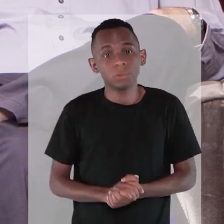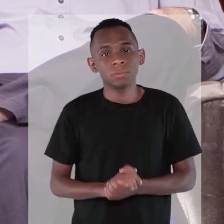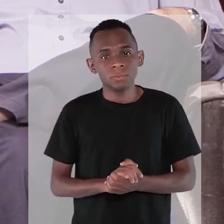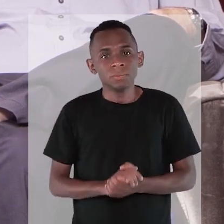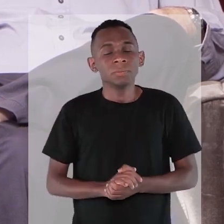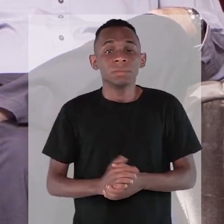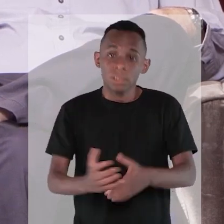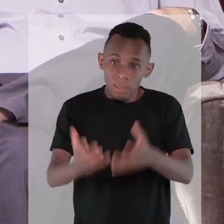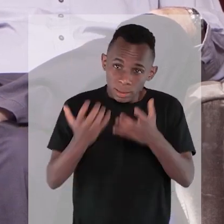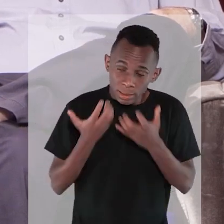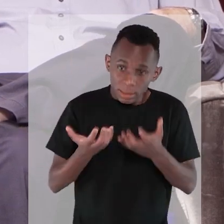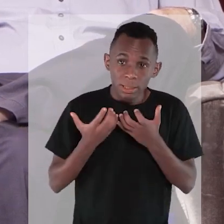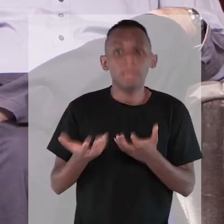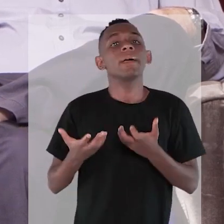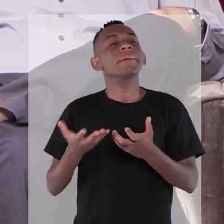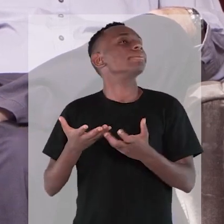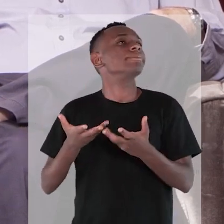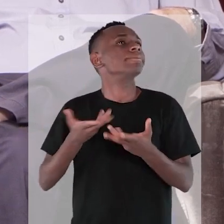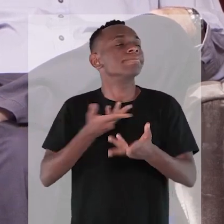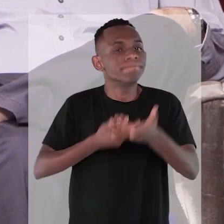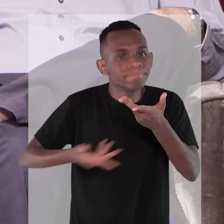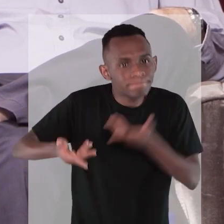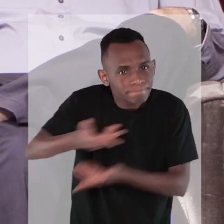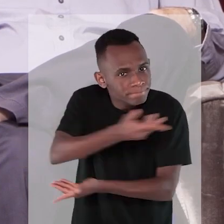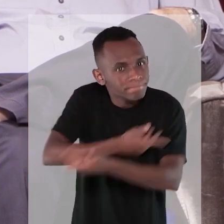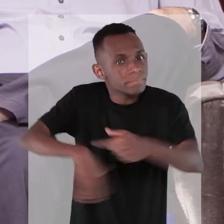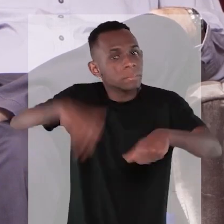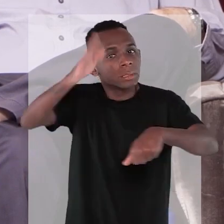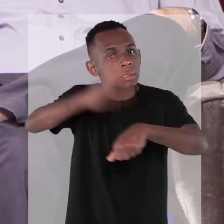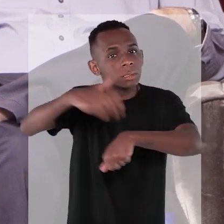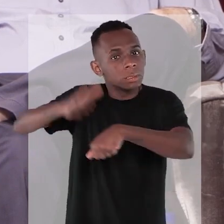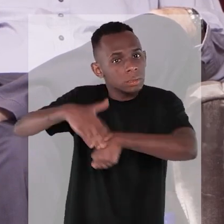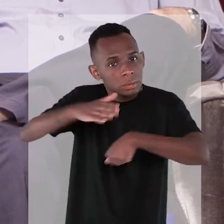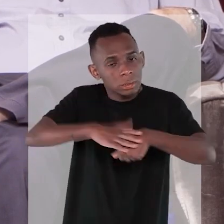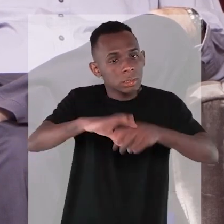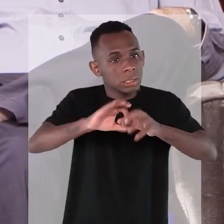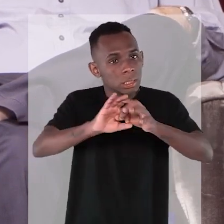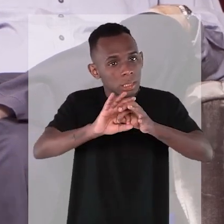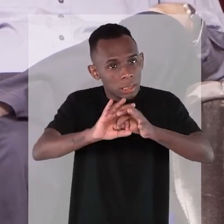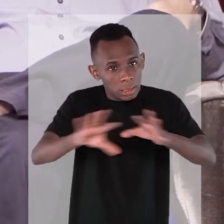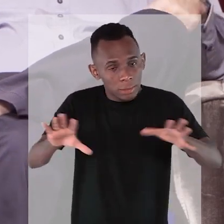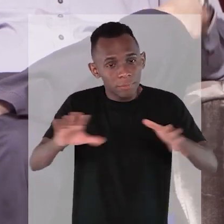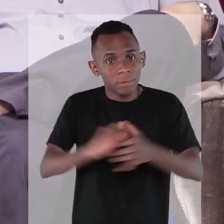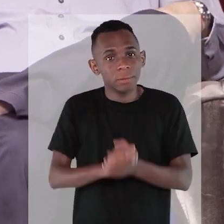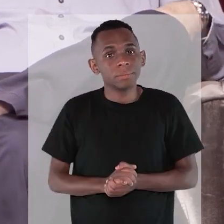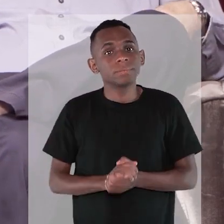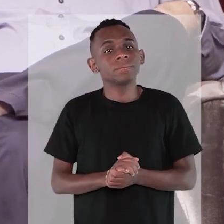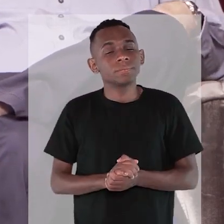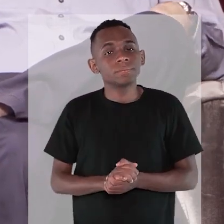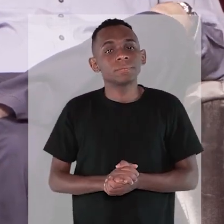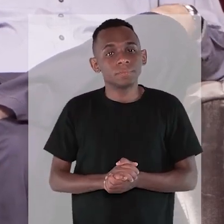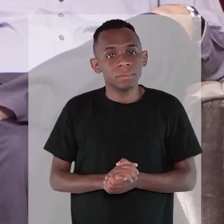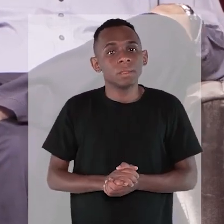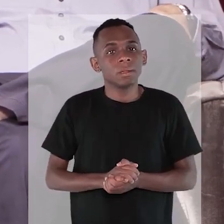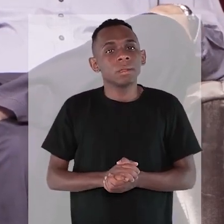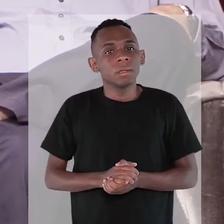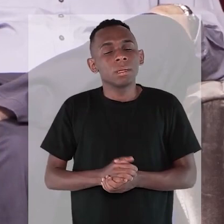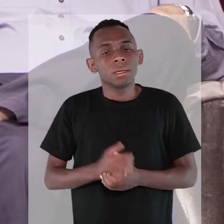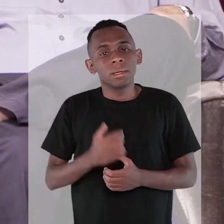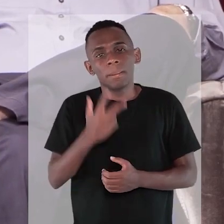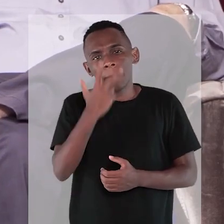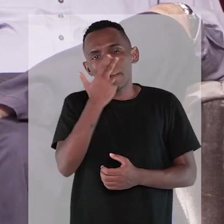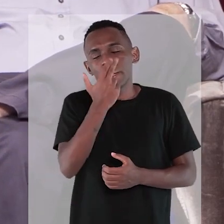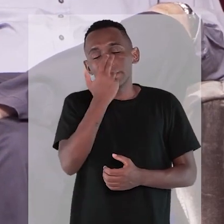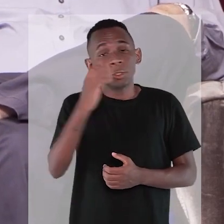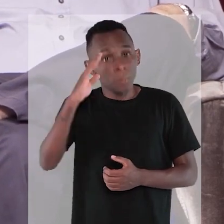sobre outra pessoa, quer exercer uma pequena repressão sobre outra pessoa, eu autorizo, o presidente te autoriza a fazer isso.